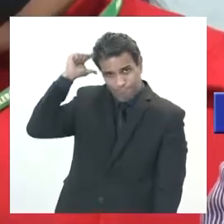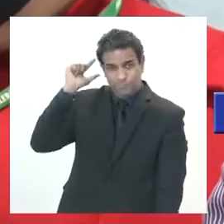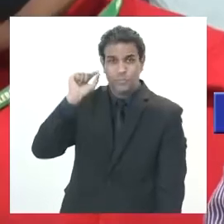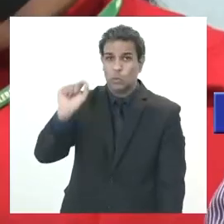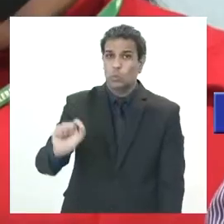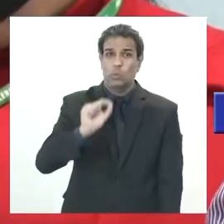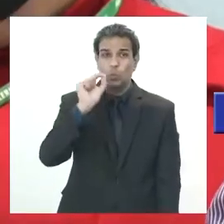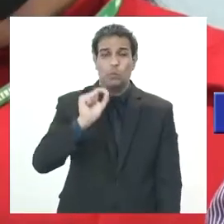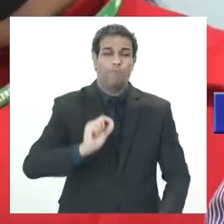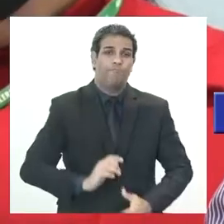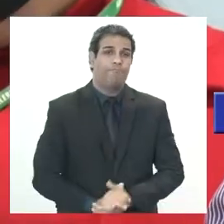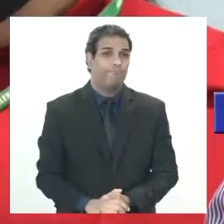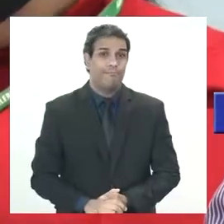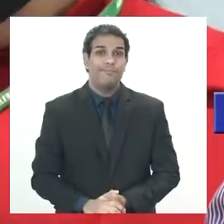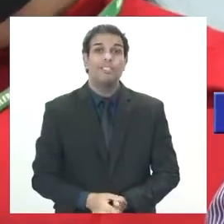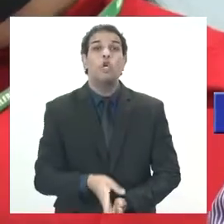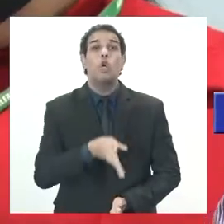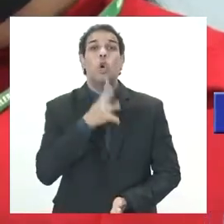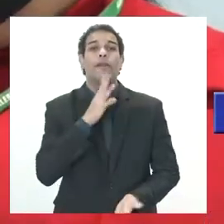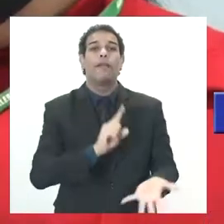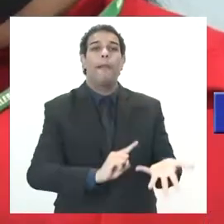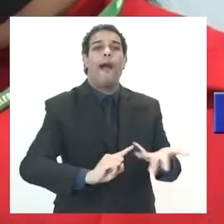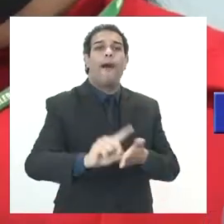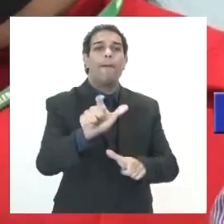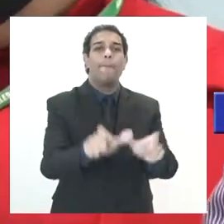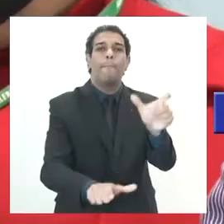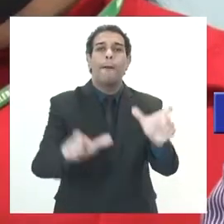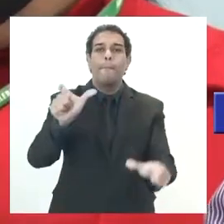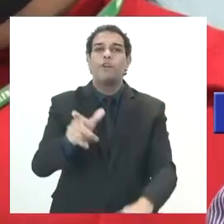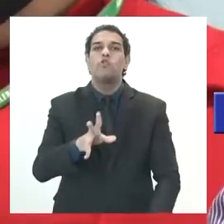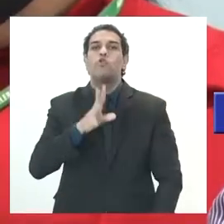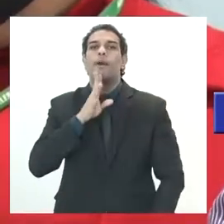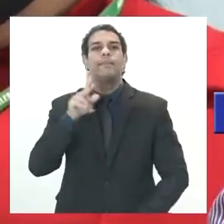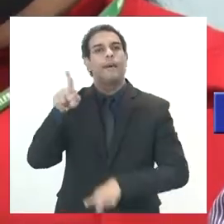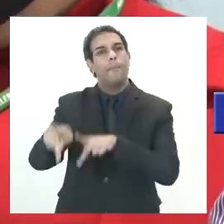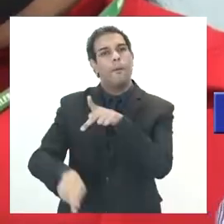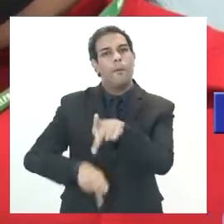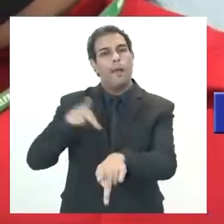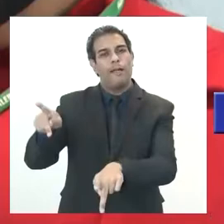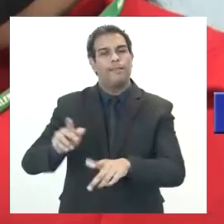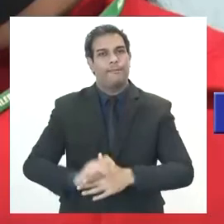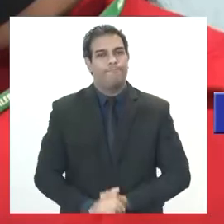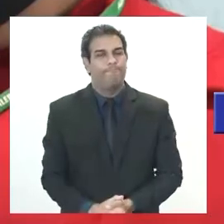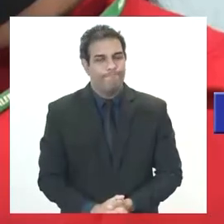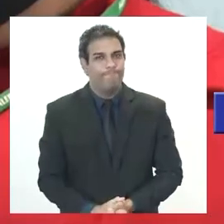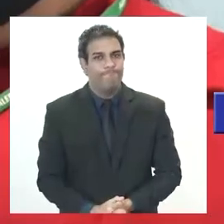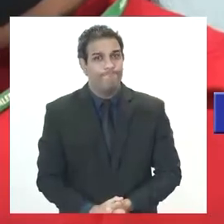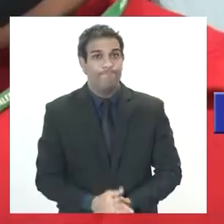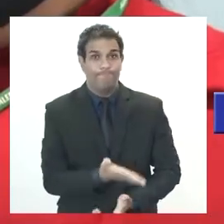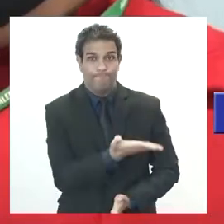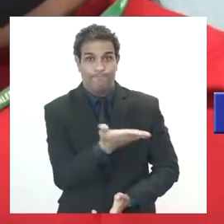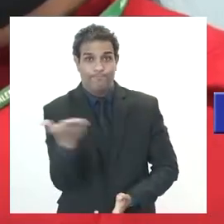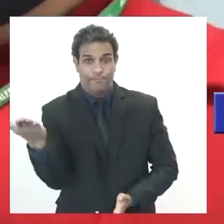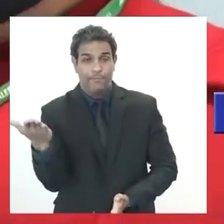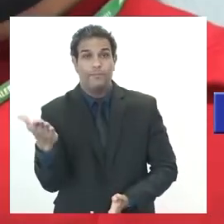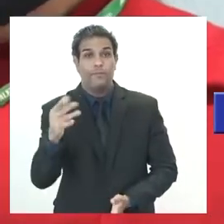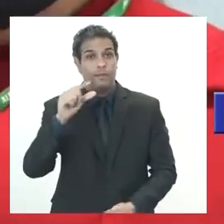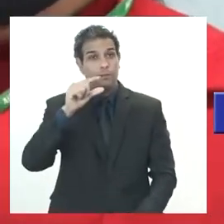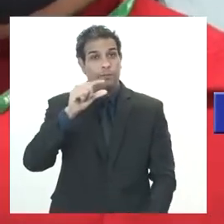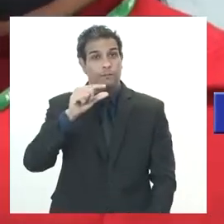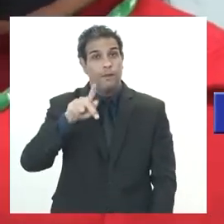ouvir não só os servidores Mas eu vi as ruas então Deputado Paulo Ramos